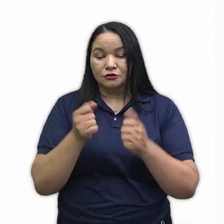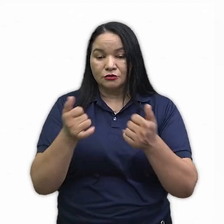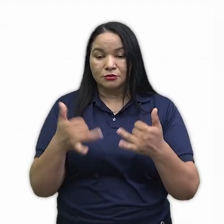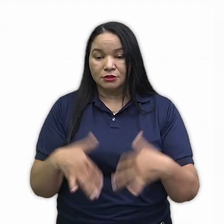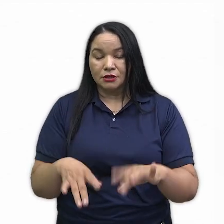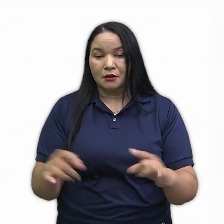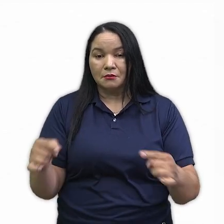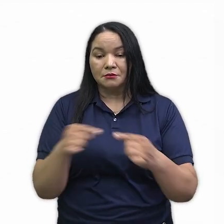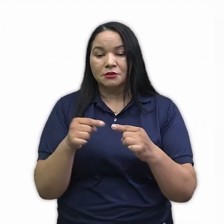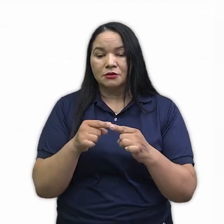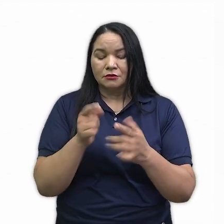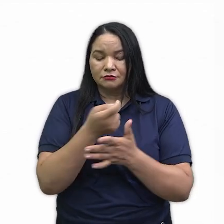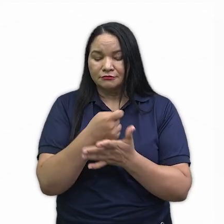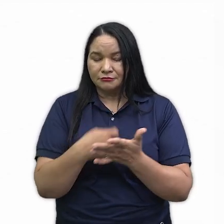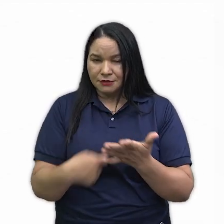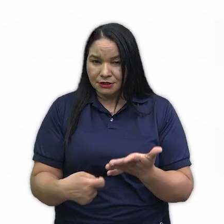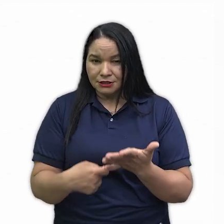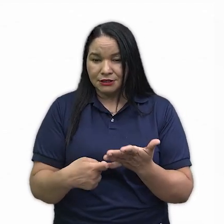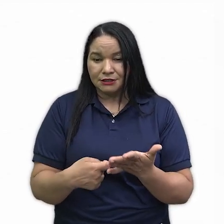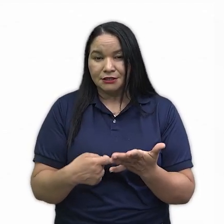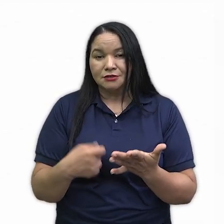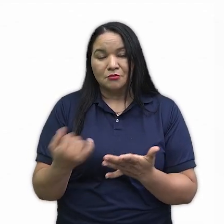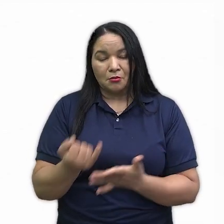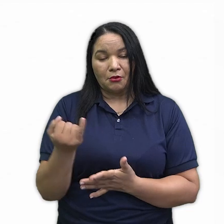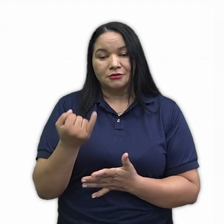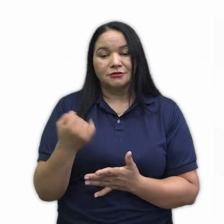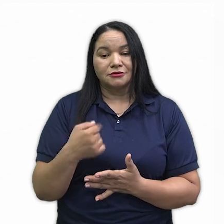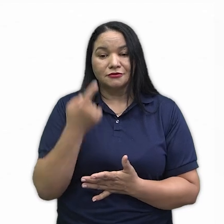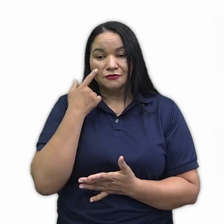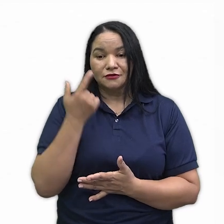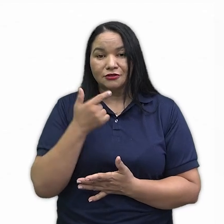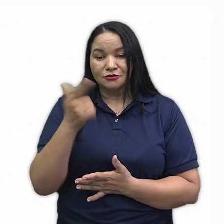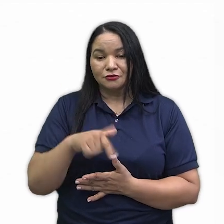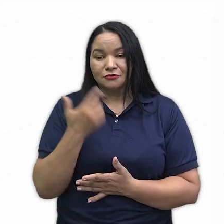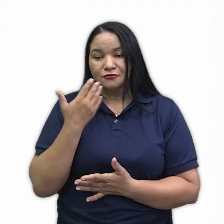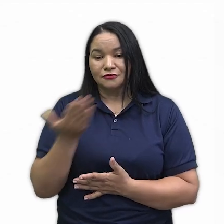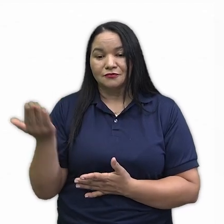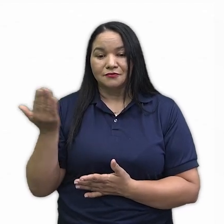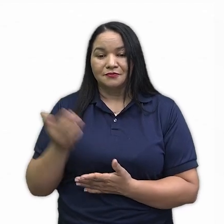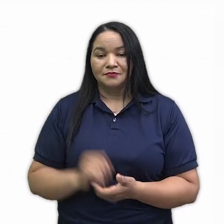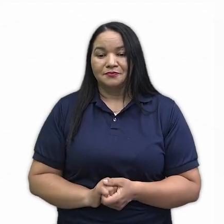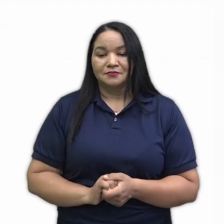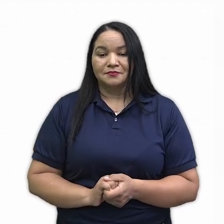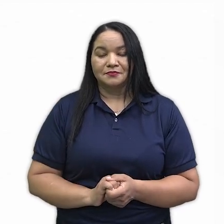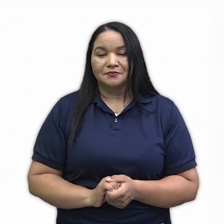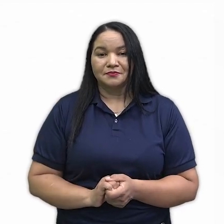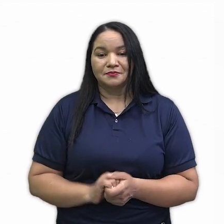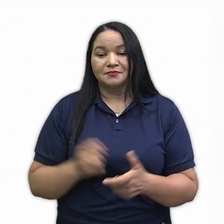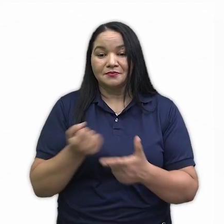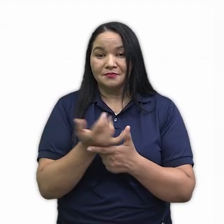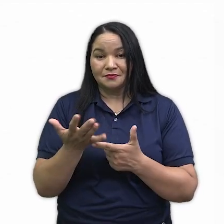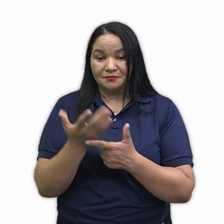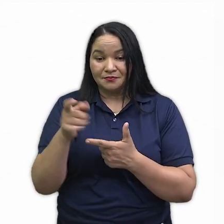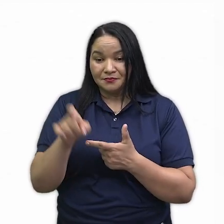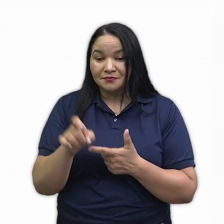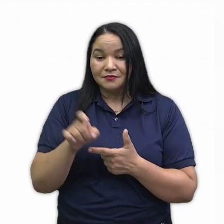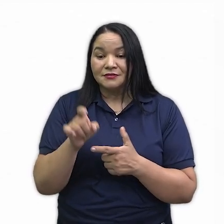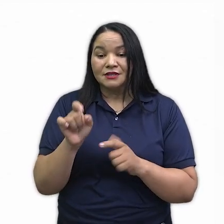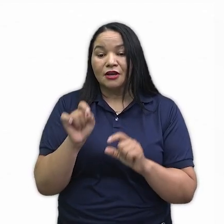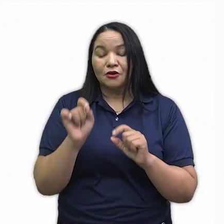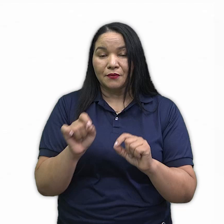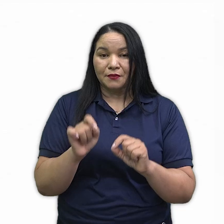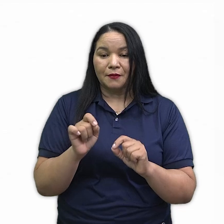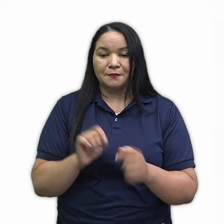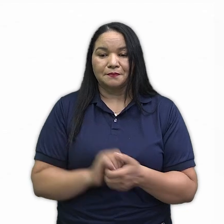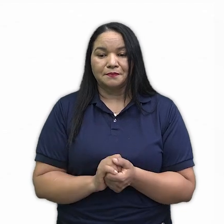você faça algumas anotações aí fundamentais, de olho na tela, vamos lá. Logaritmo, não é como você vê aí,